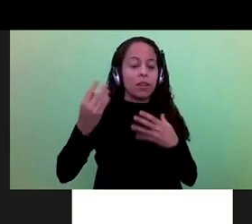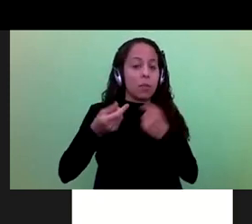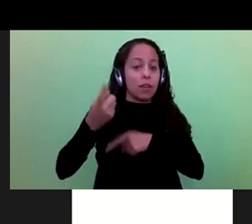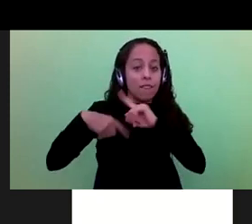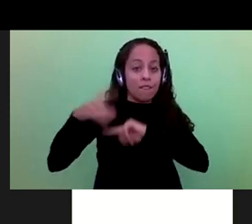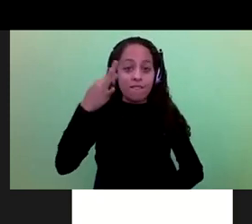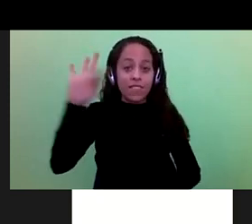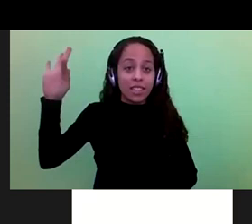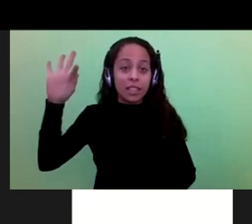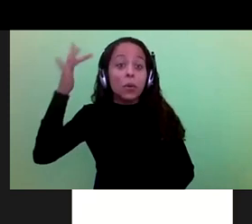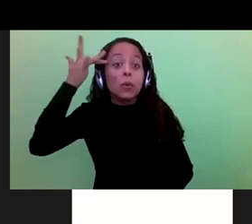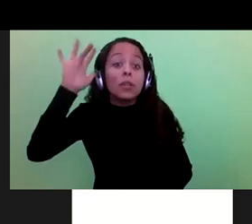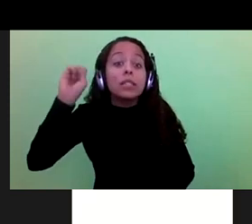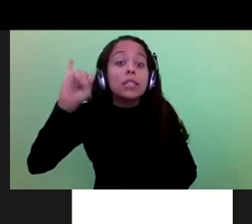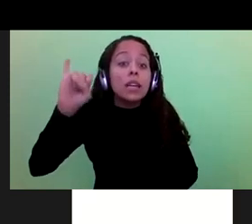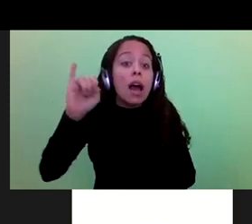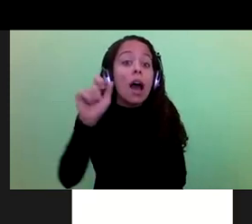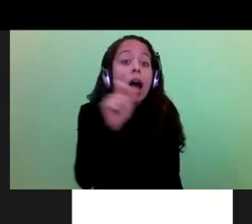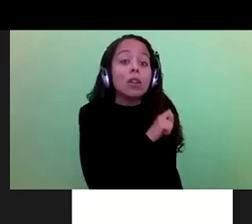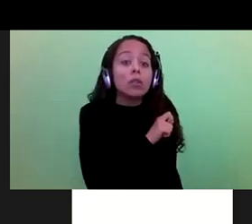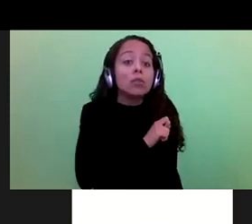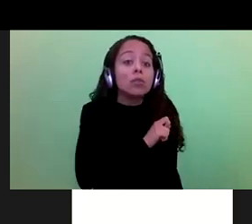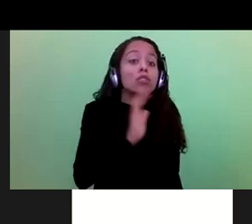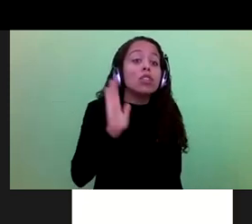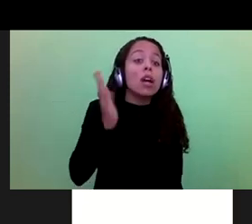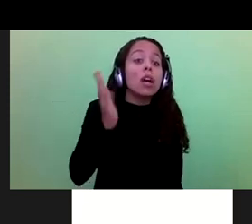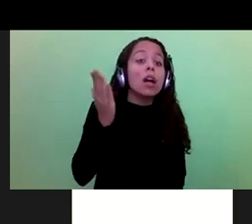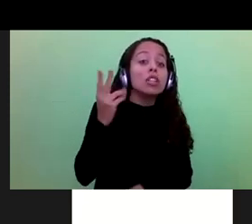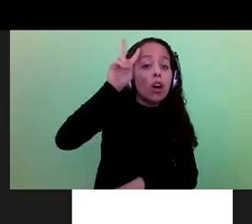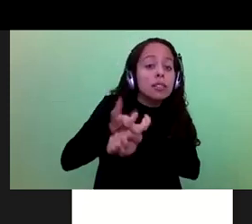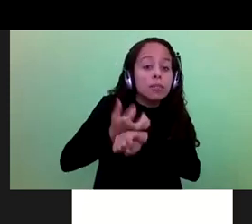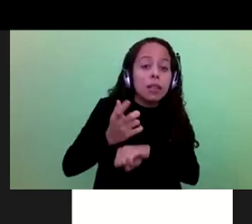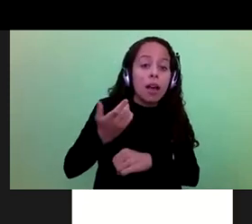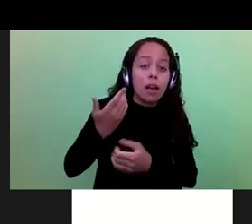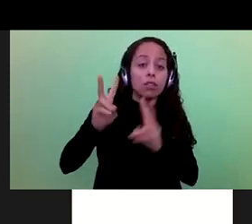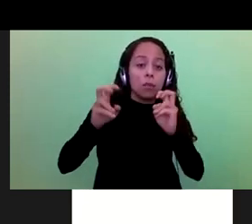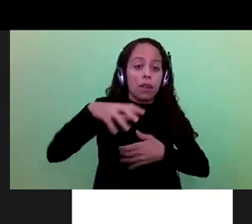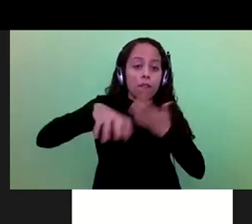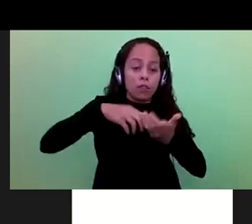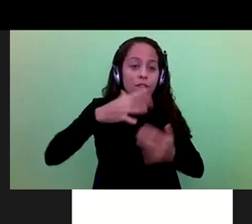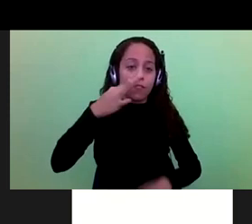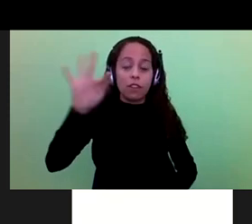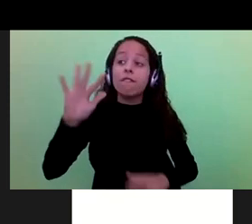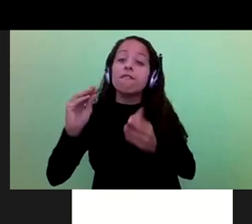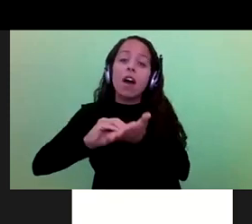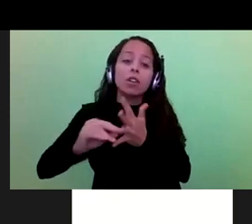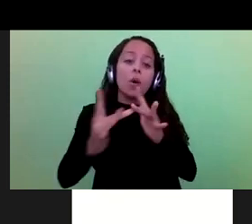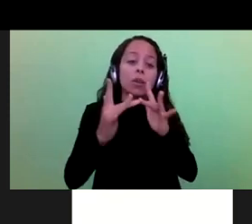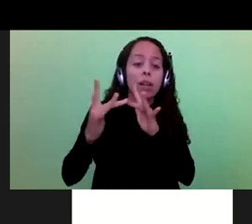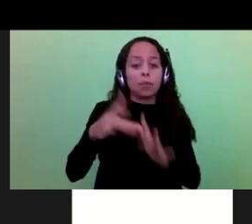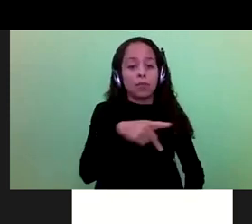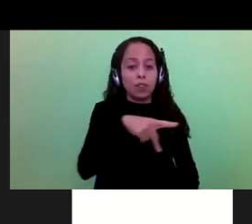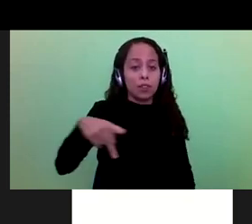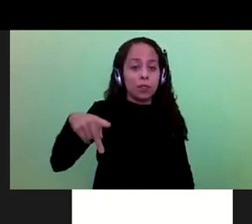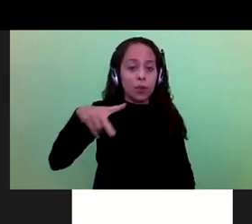Revolução Francesa. E eu não sei se os alunos já tiveram aula sobre Revolução Francesa, porque eu não tenho contato com os meus colegas